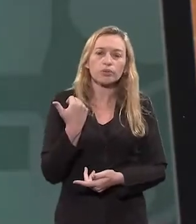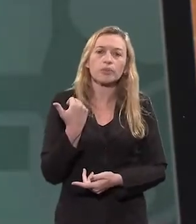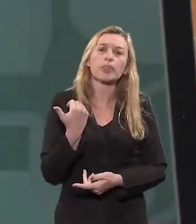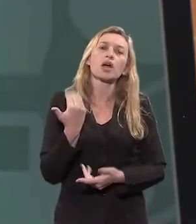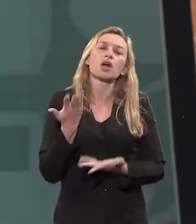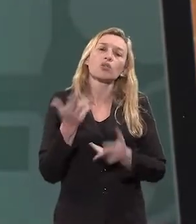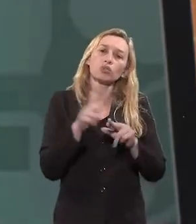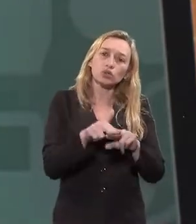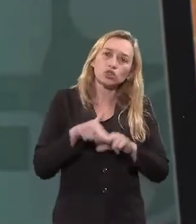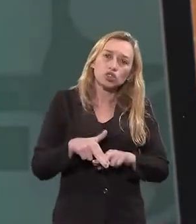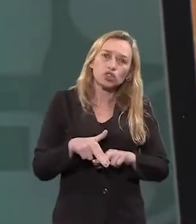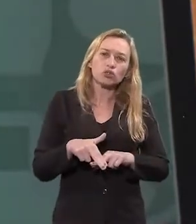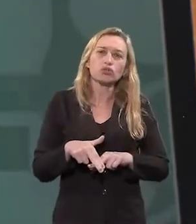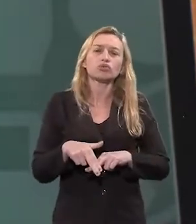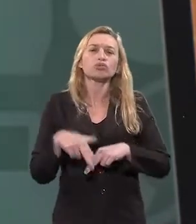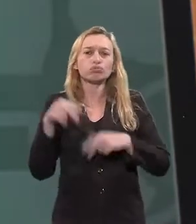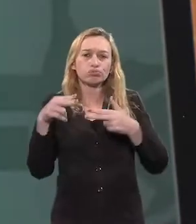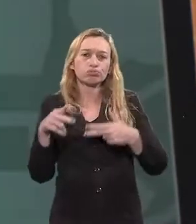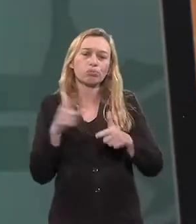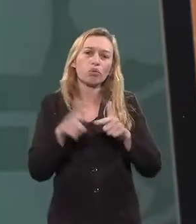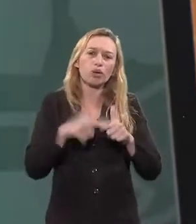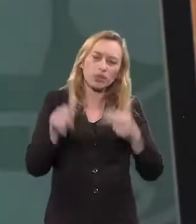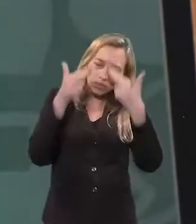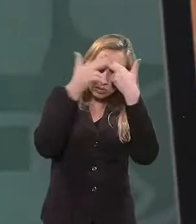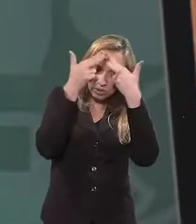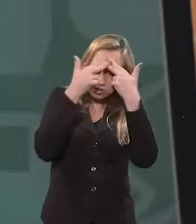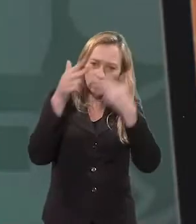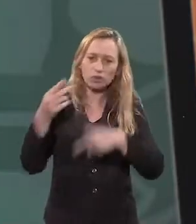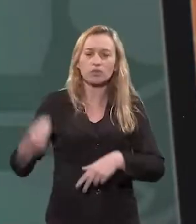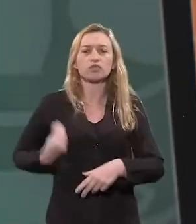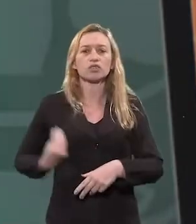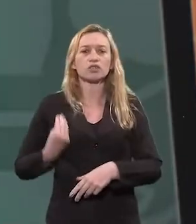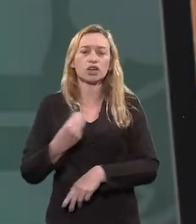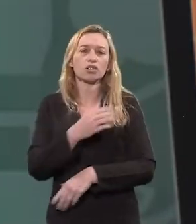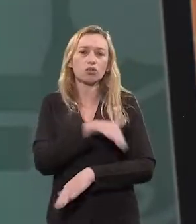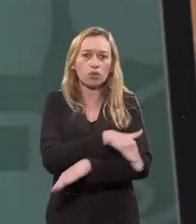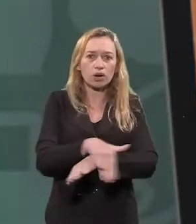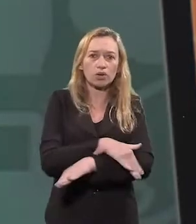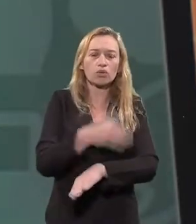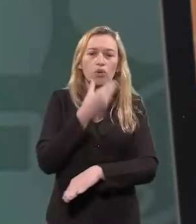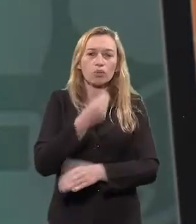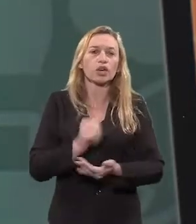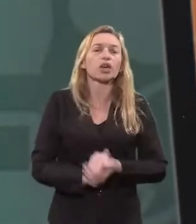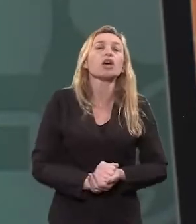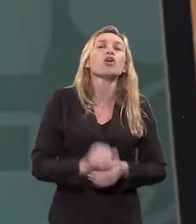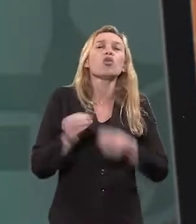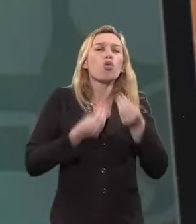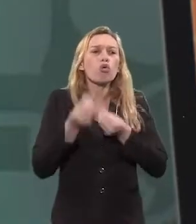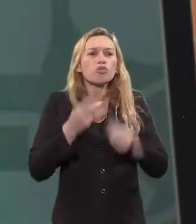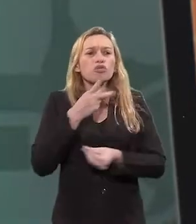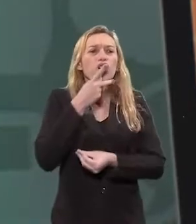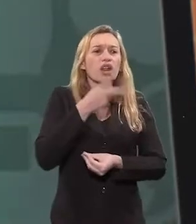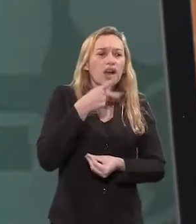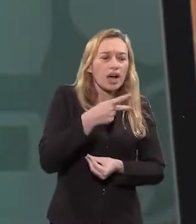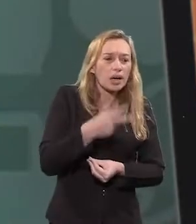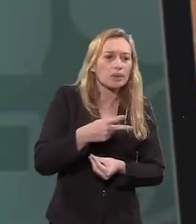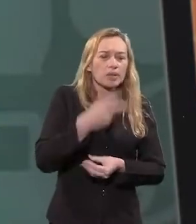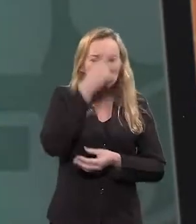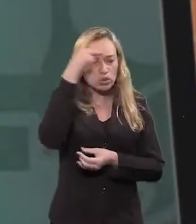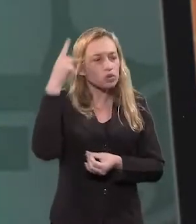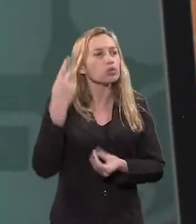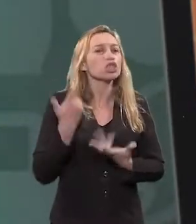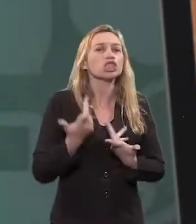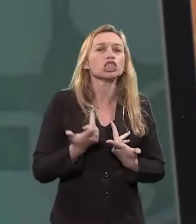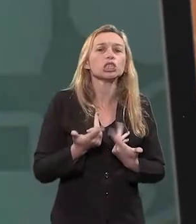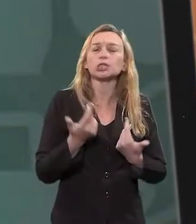perdidas devido a uma questão psicológica, né, do morador de rua. E aí, como falar para essa